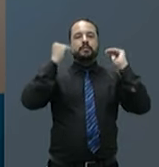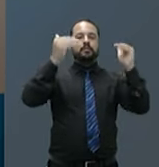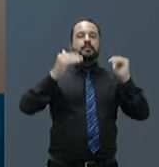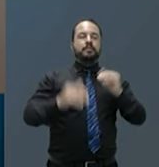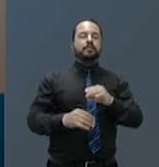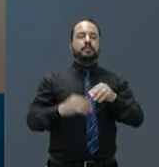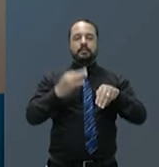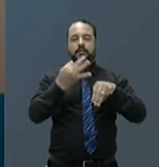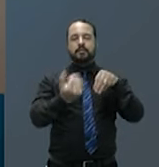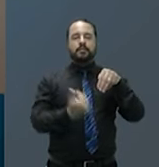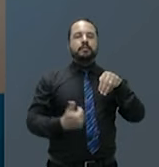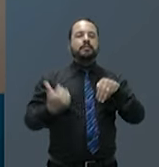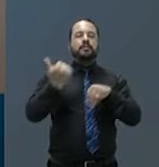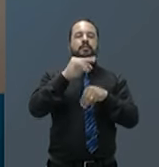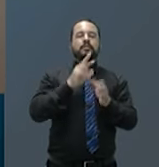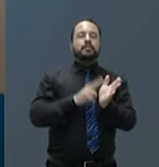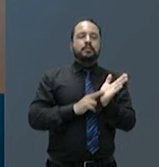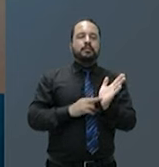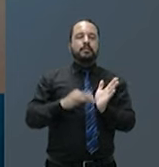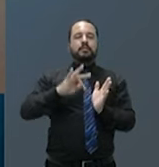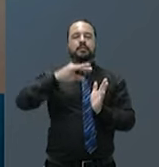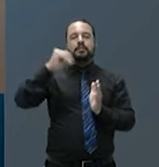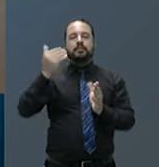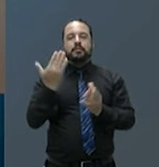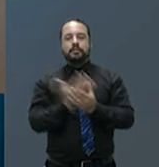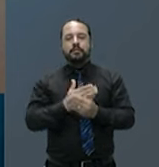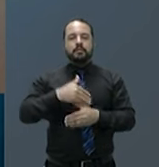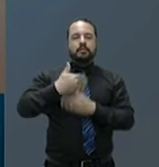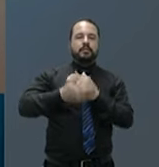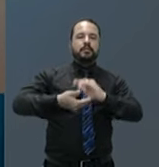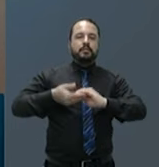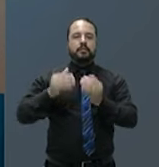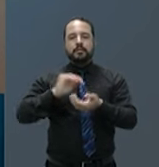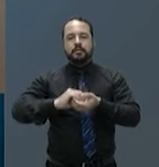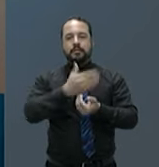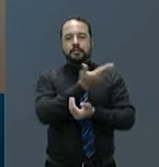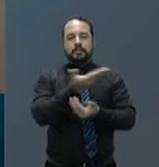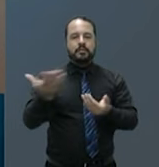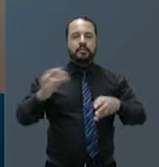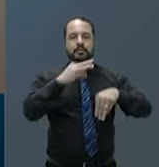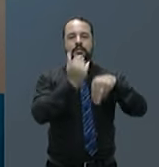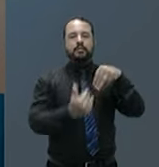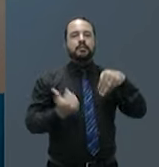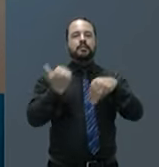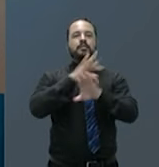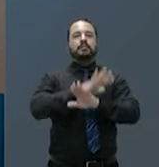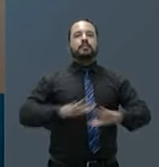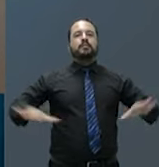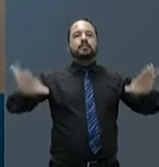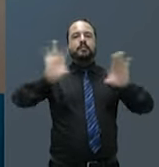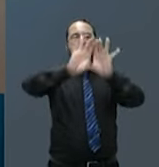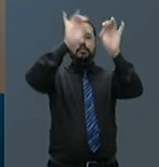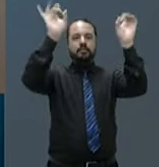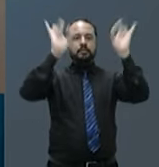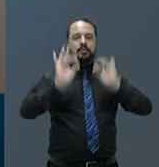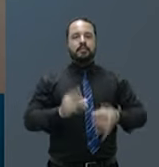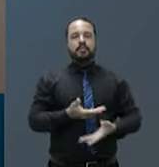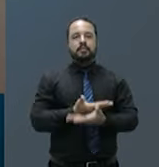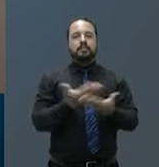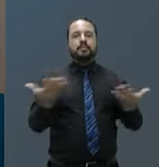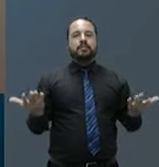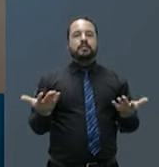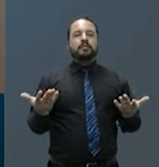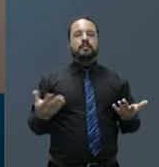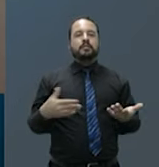Mauro Campos, relator do processo, na pessoa de quem cumprimento todos os ministros e ministras integrantes da Corte Especial, excelentíssimo senhor